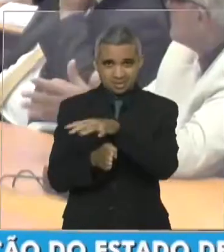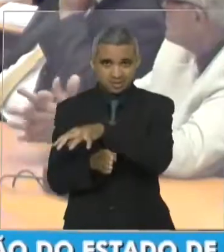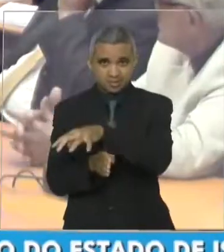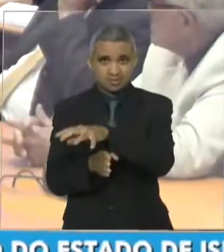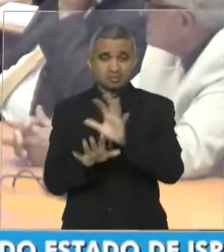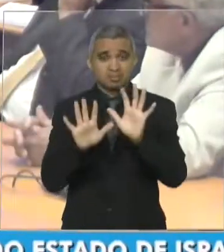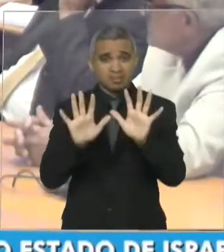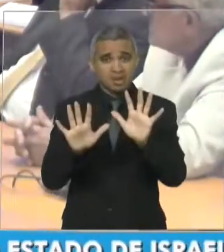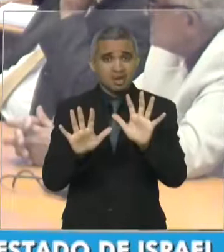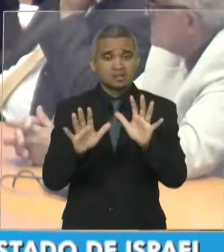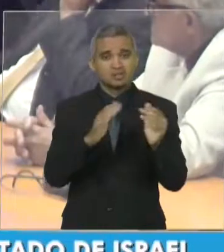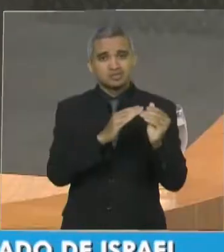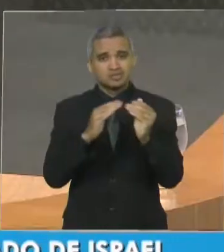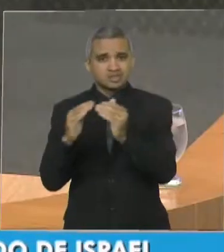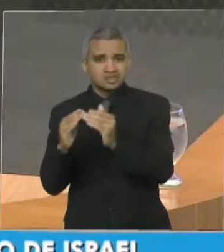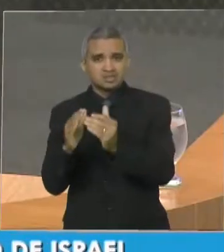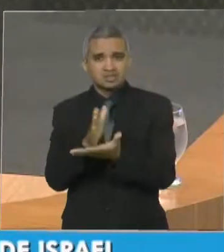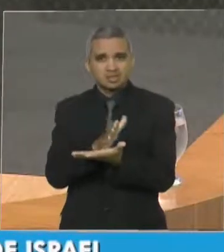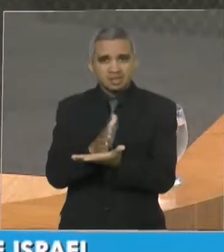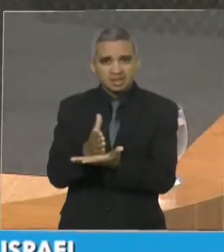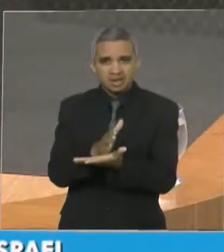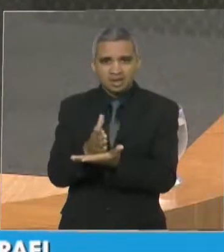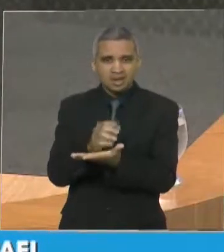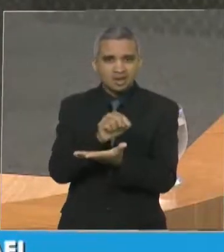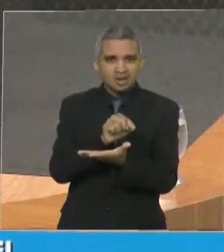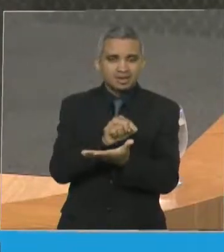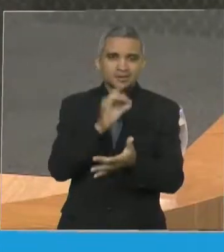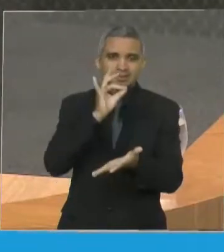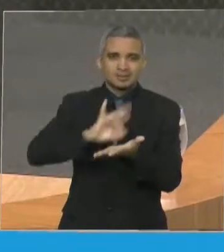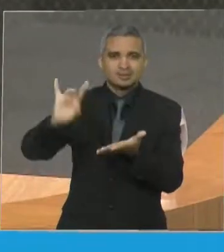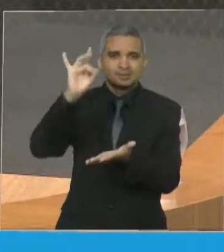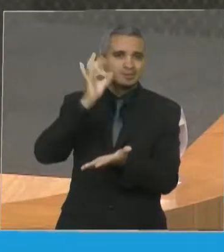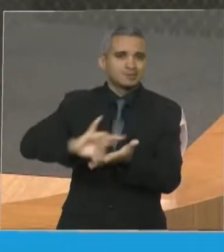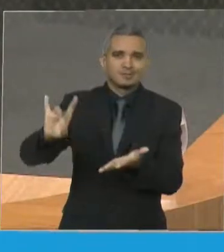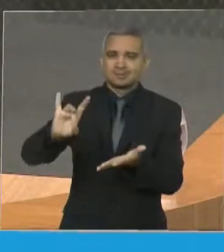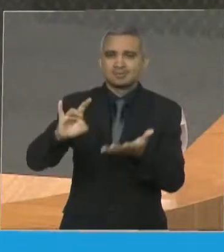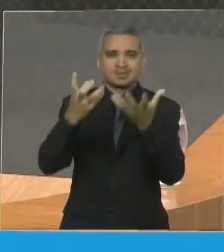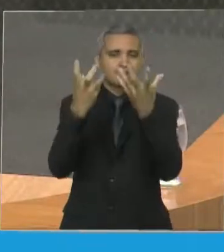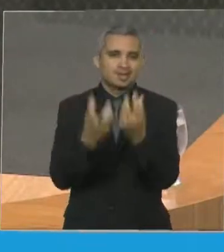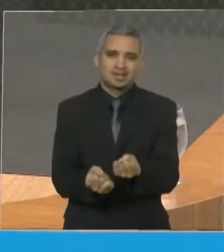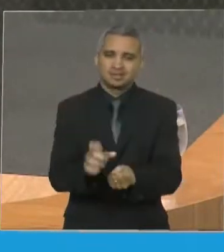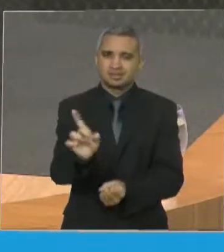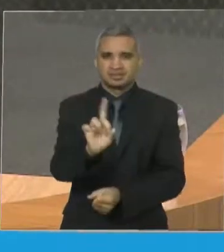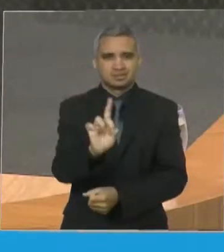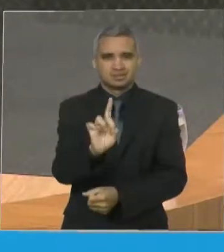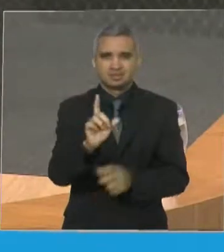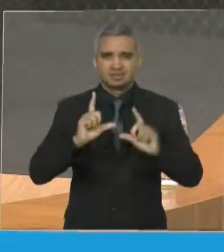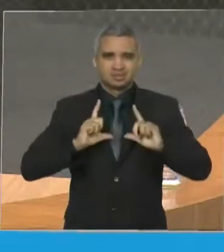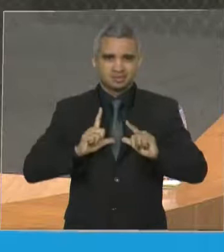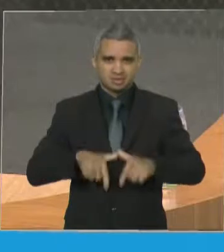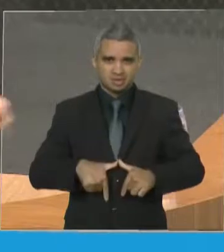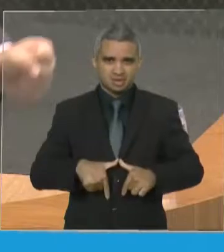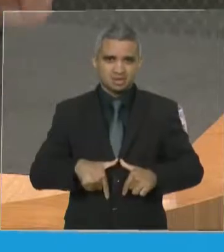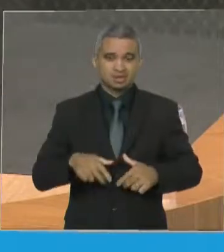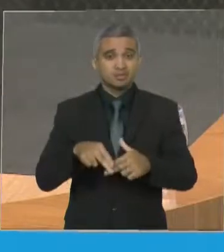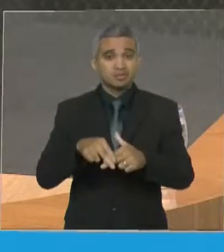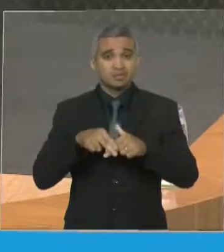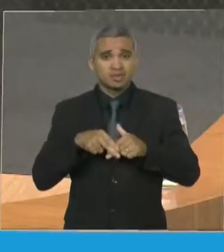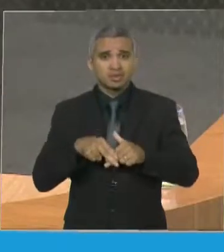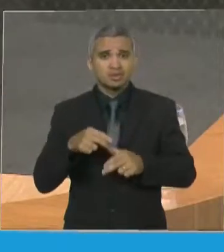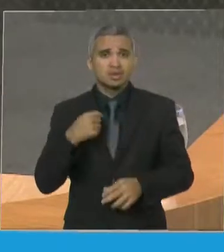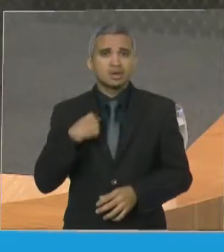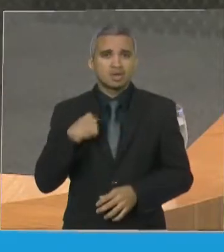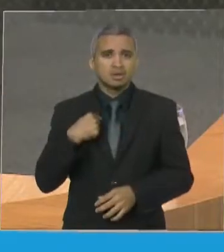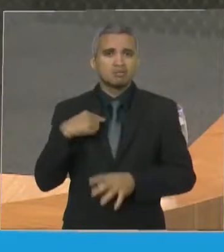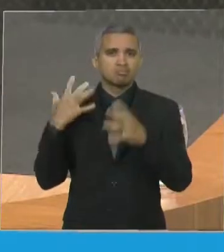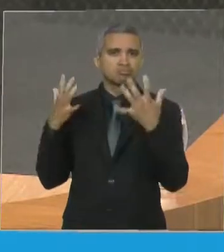são inimigos ainda de Israel, não conseguem entender, aceitar. E eu comemorei a decisão e a coragem